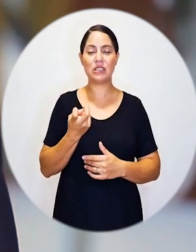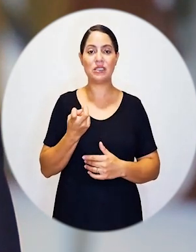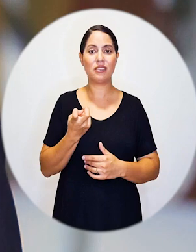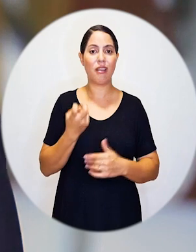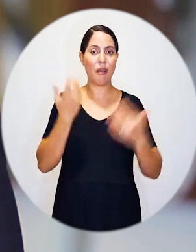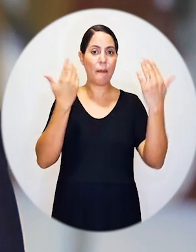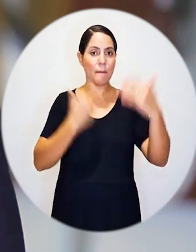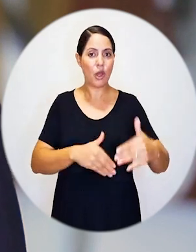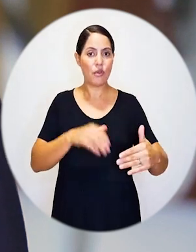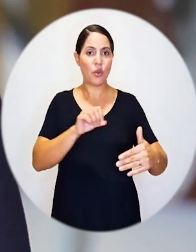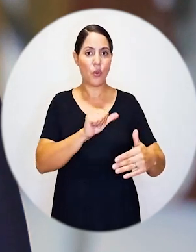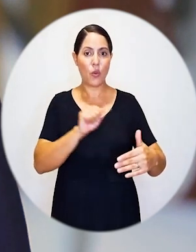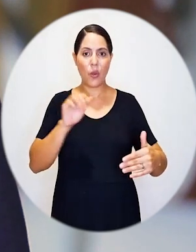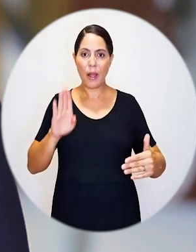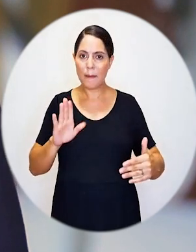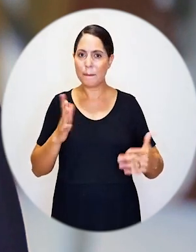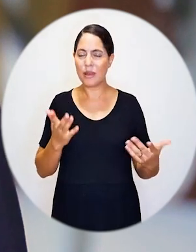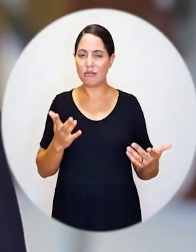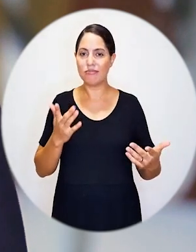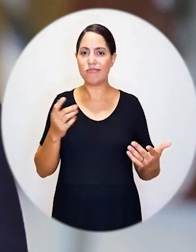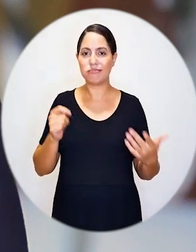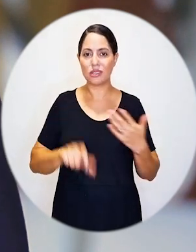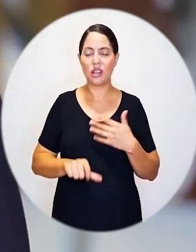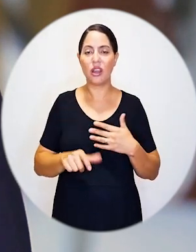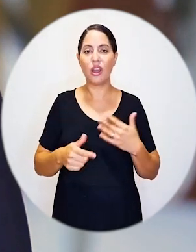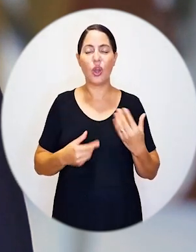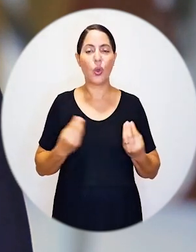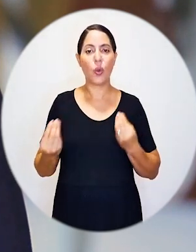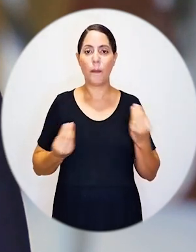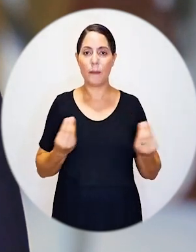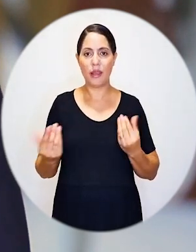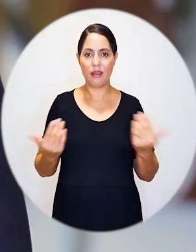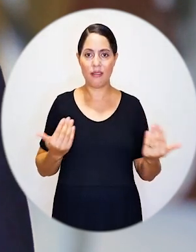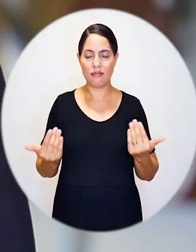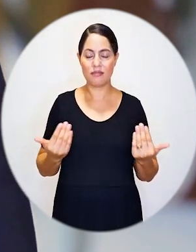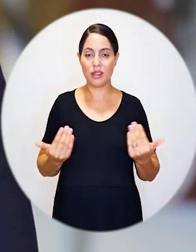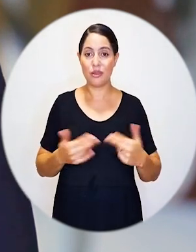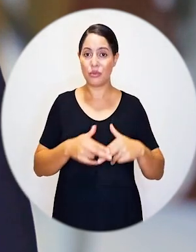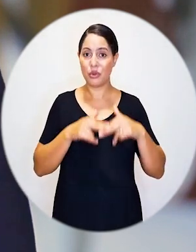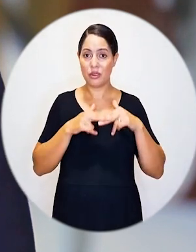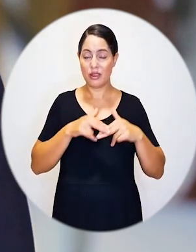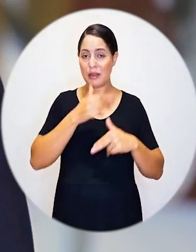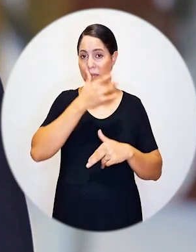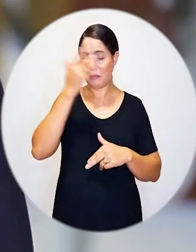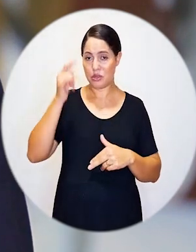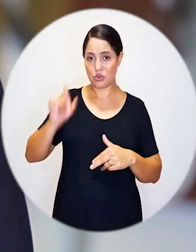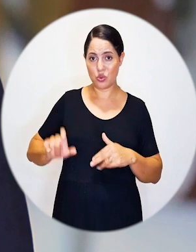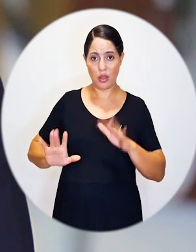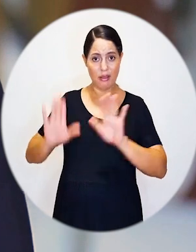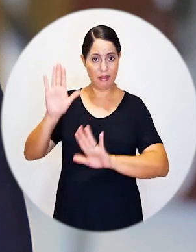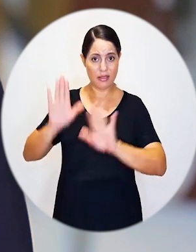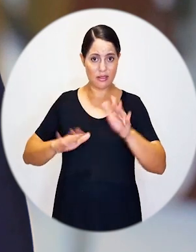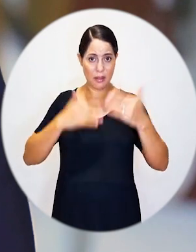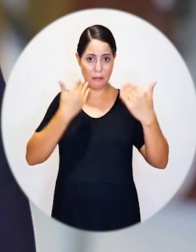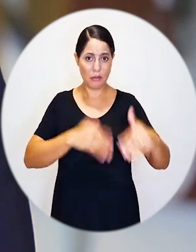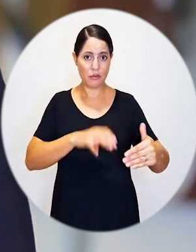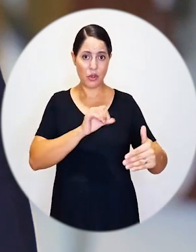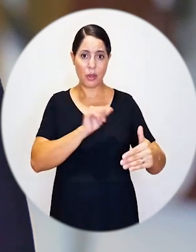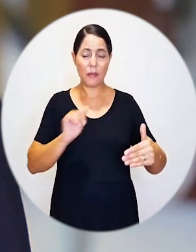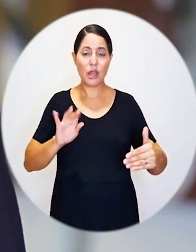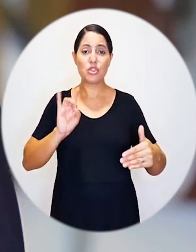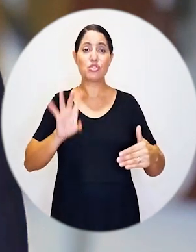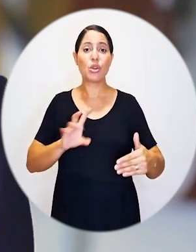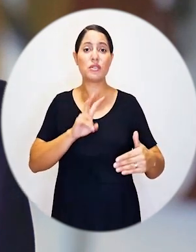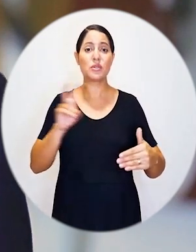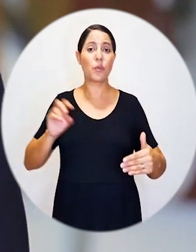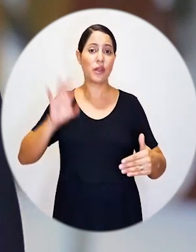de aprovação de candidatos, num exame onde o candidato precisa fazer basicamente um acerto mínimo